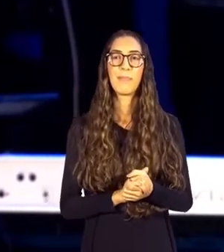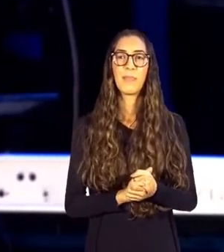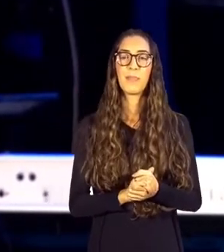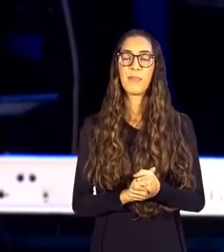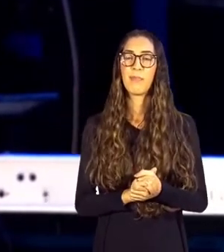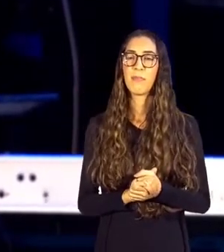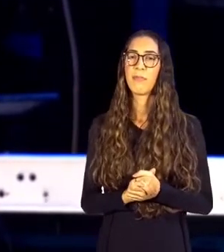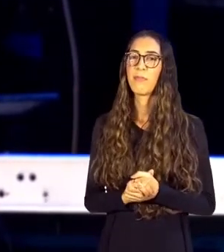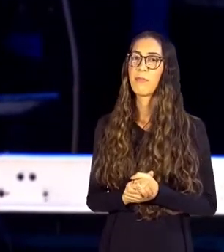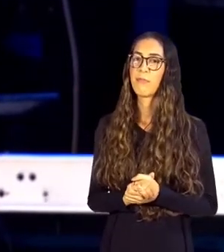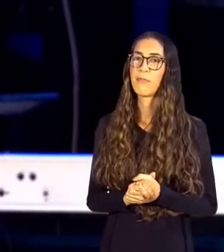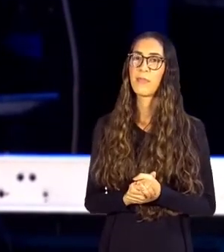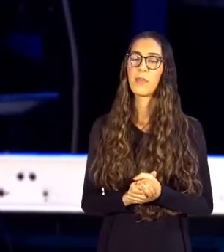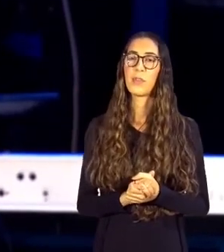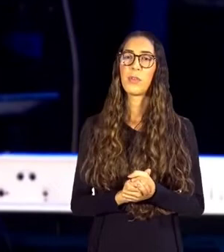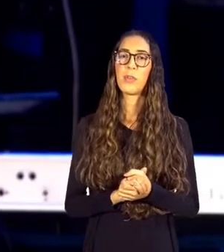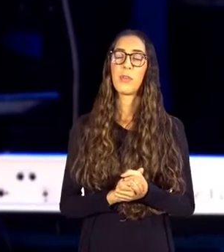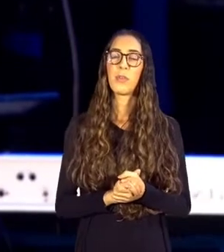sua vida e você